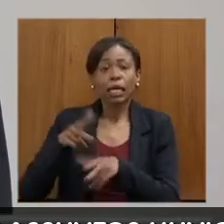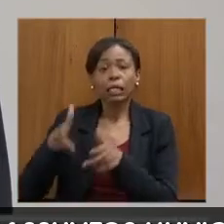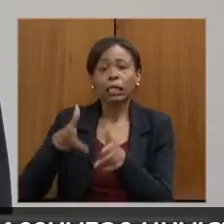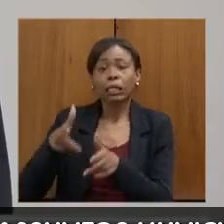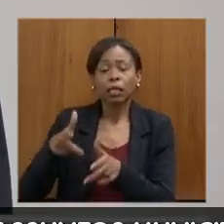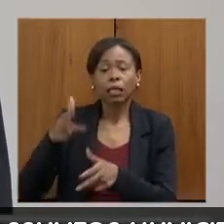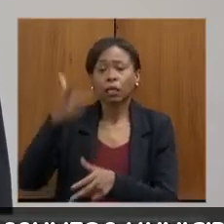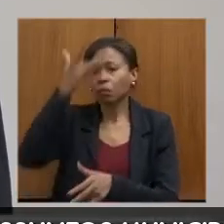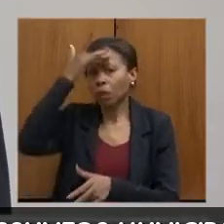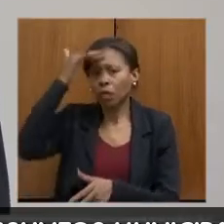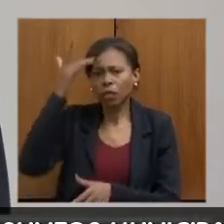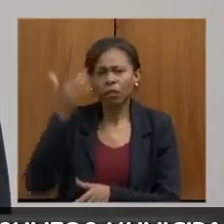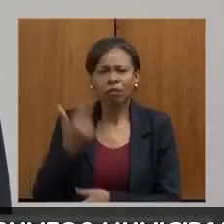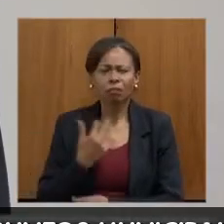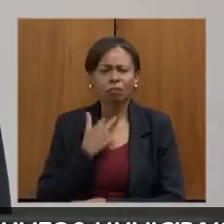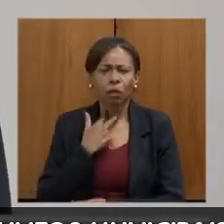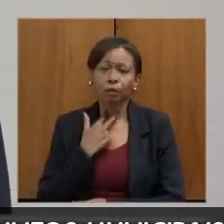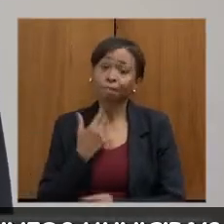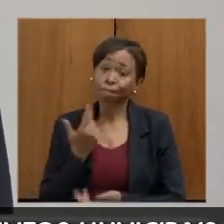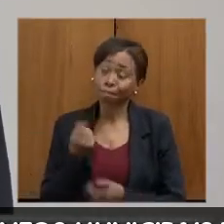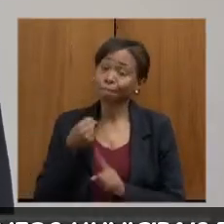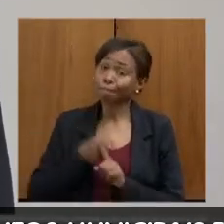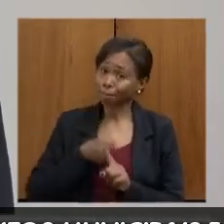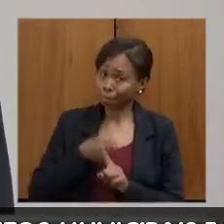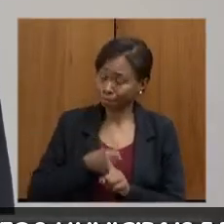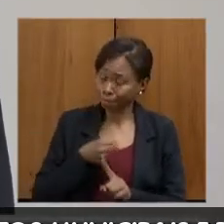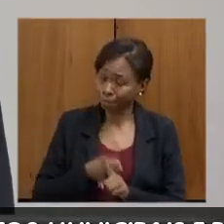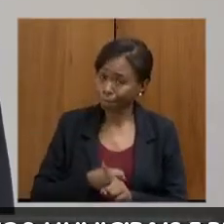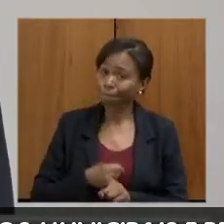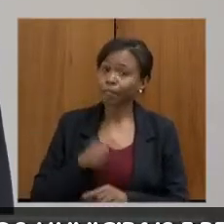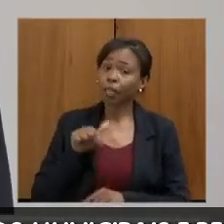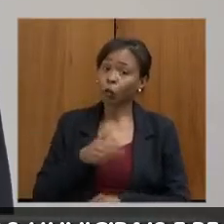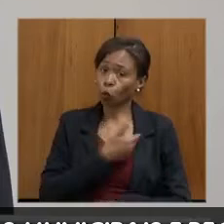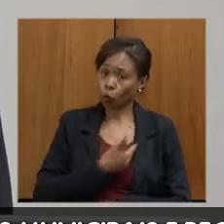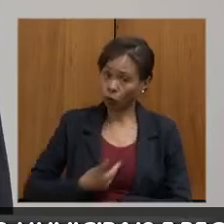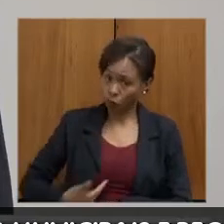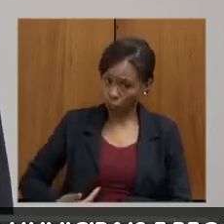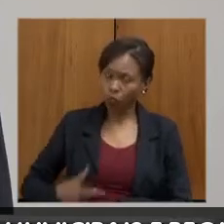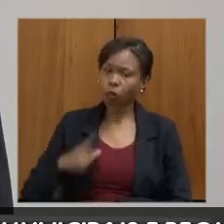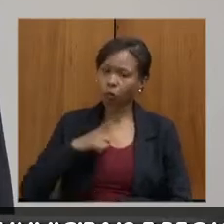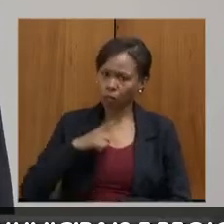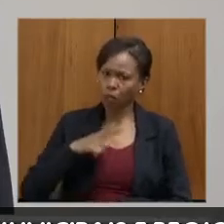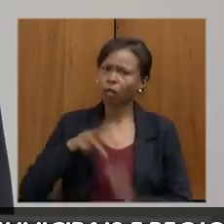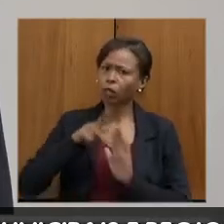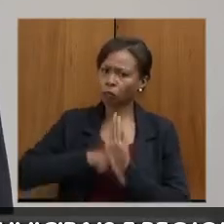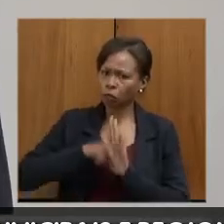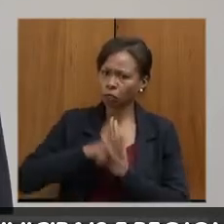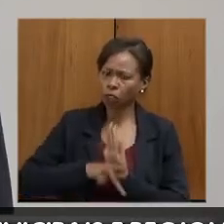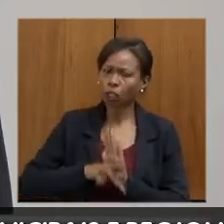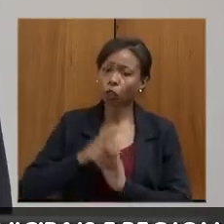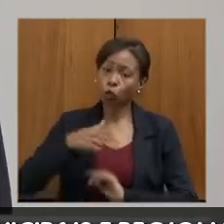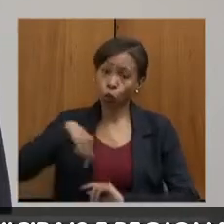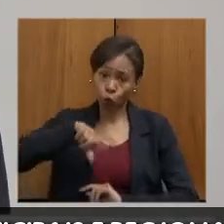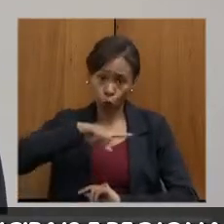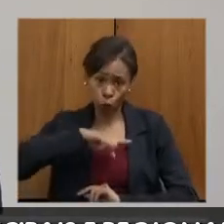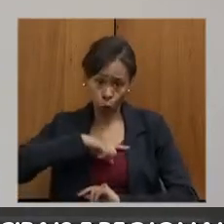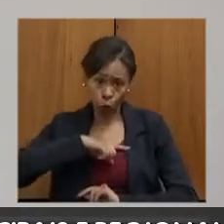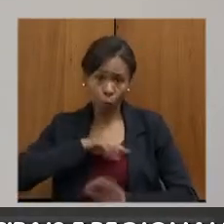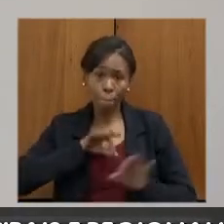os seus projetos o nosso o nosso plano estratégico Ferroviário